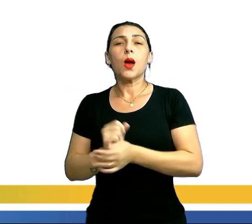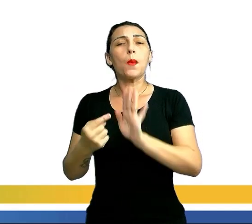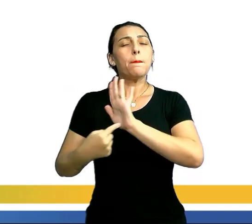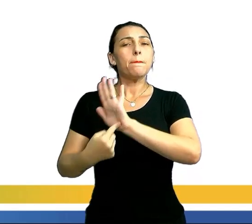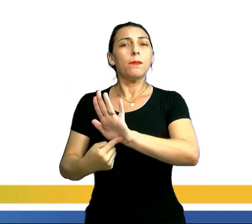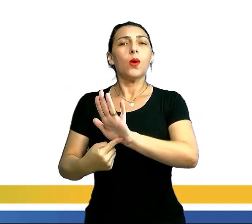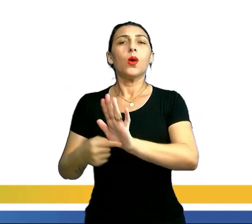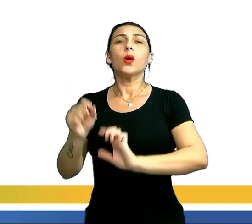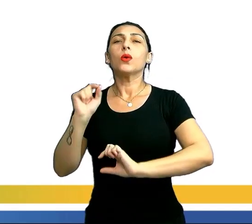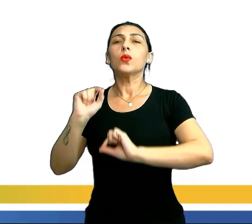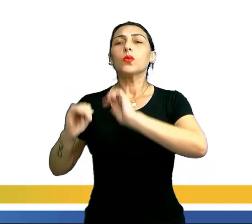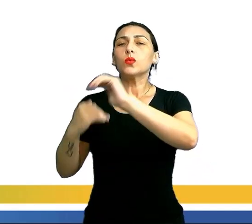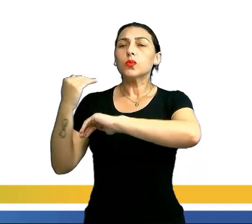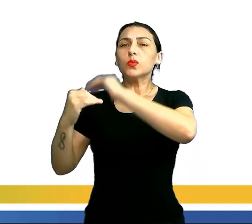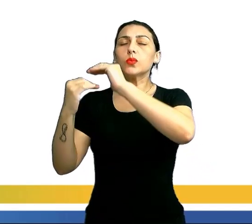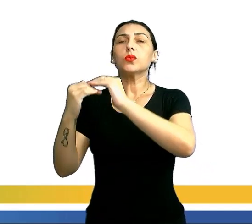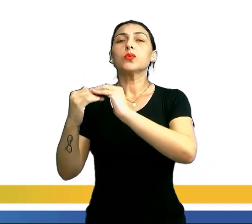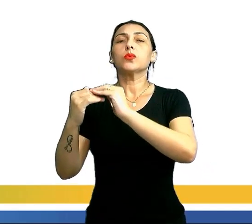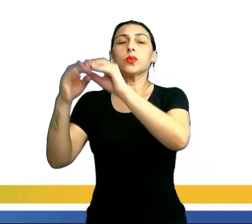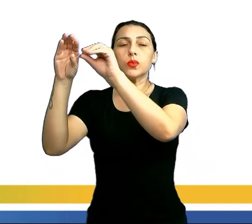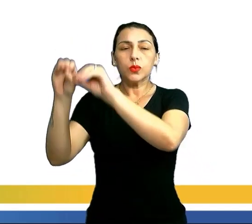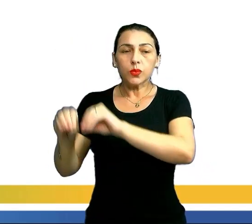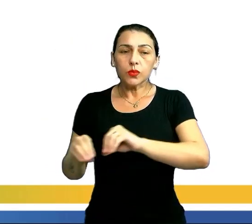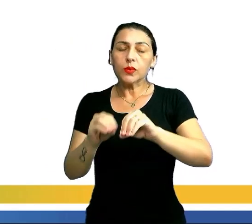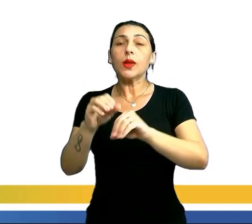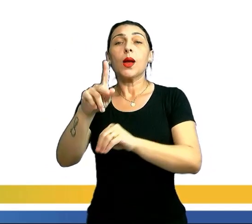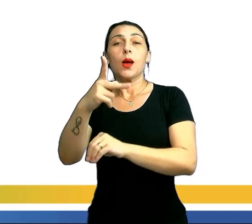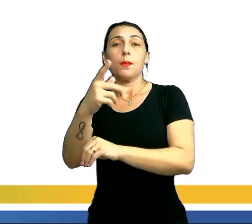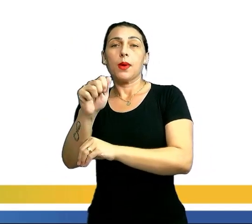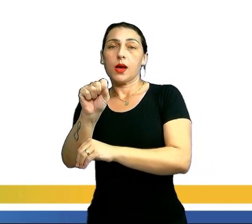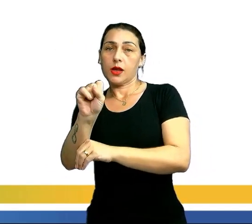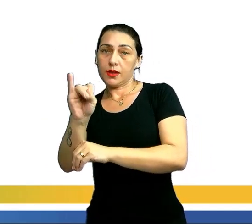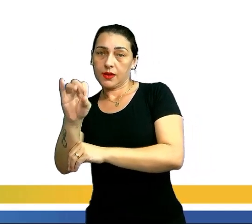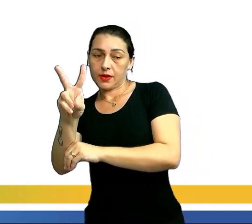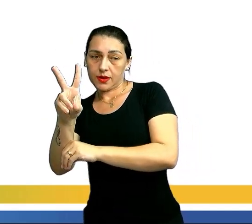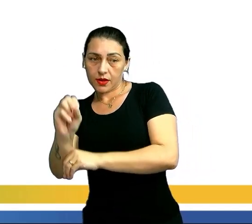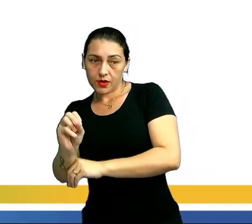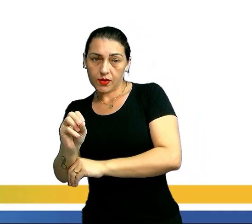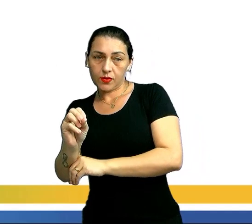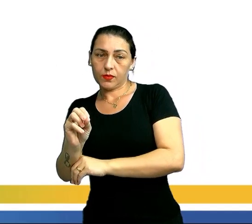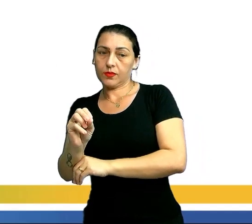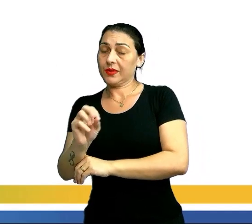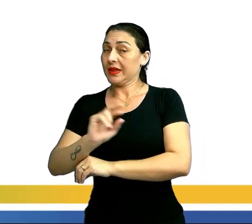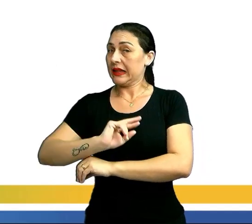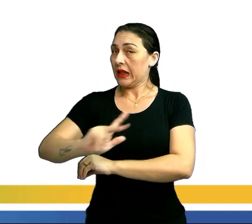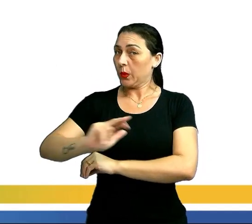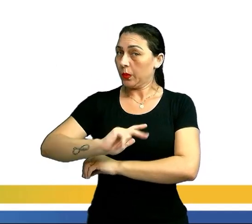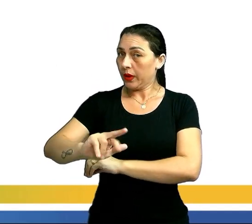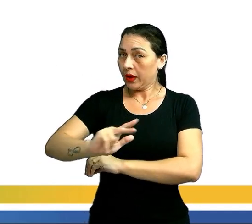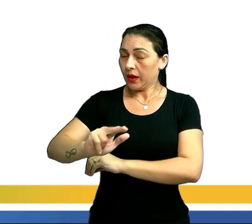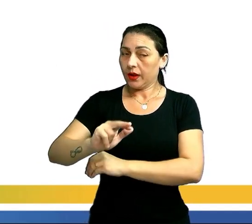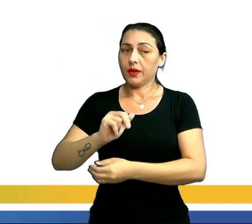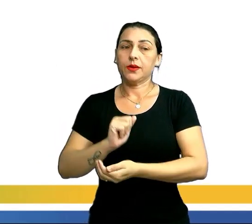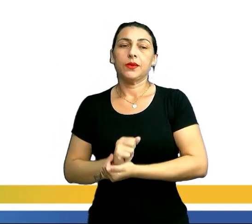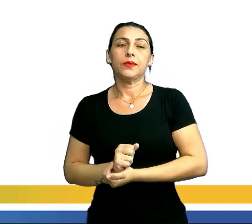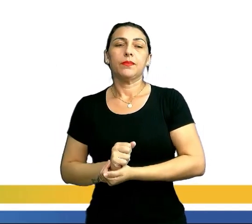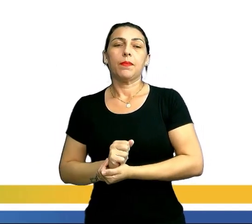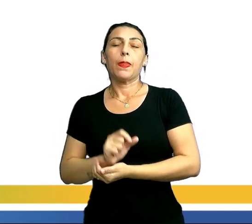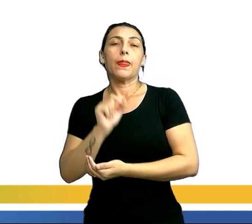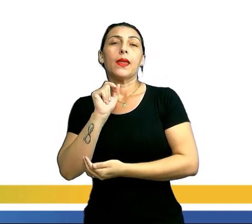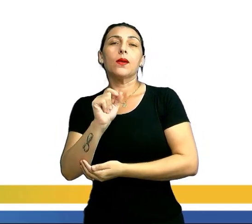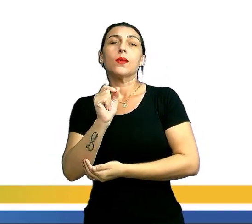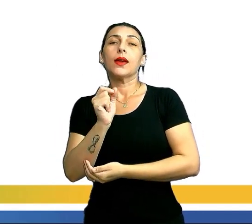ilustra o processo de... É um transporte passivo? Não é um transporte